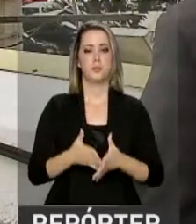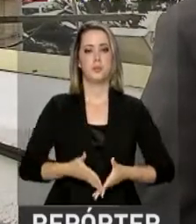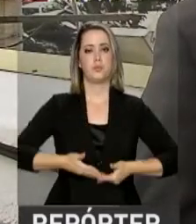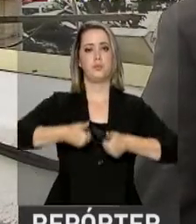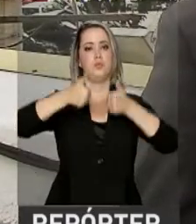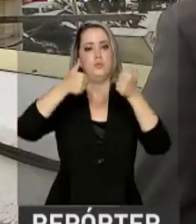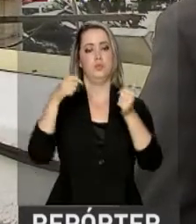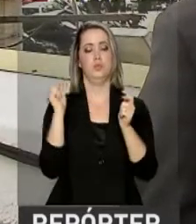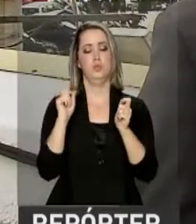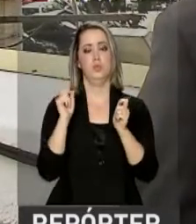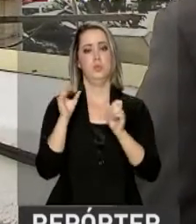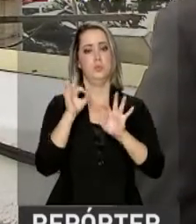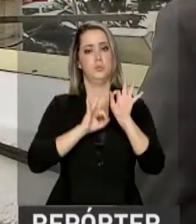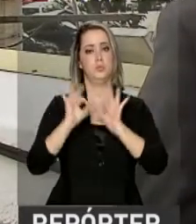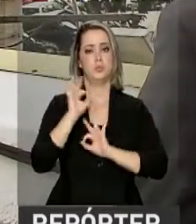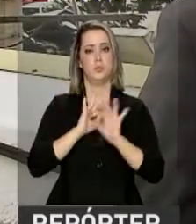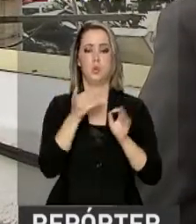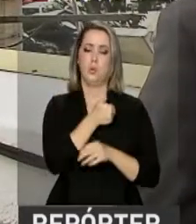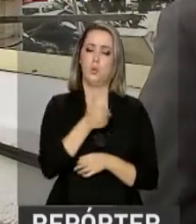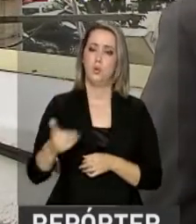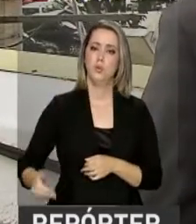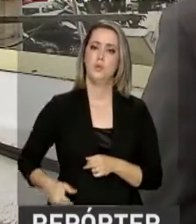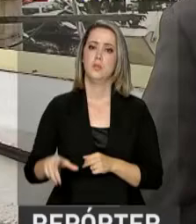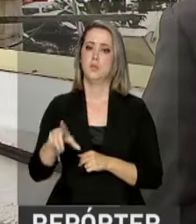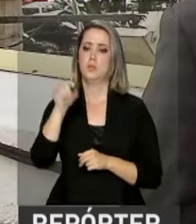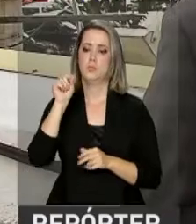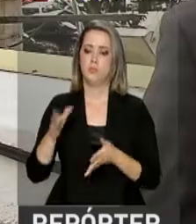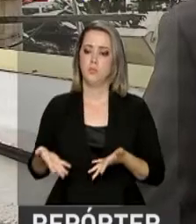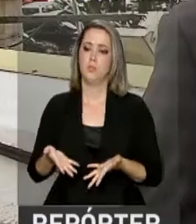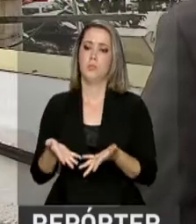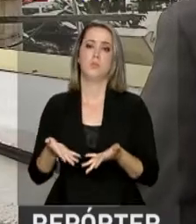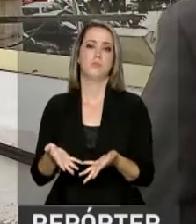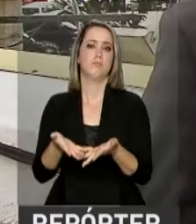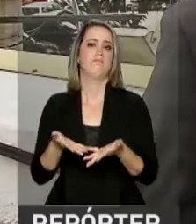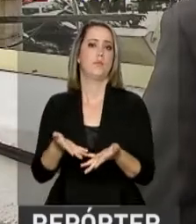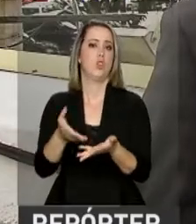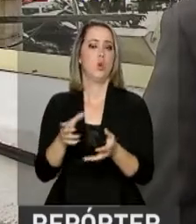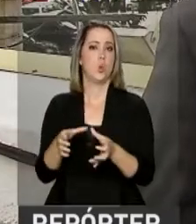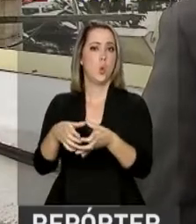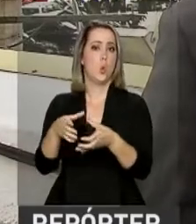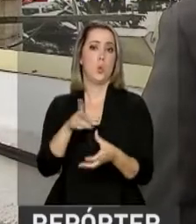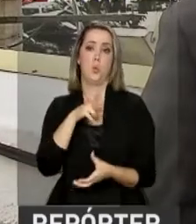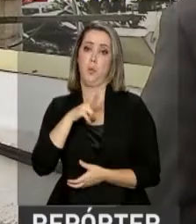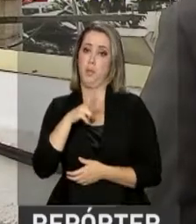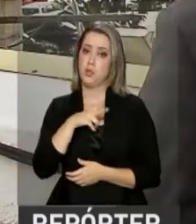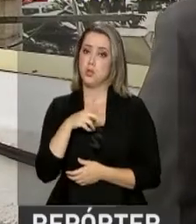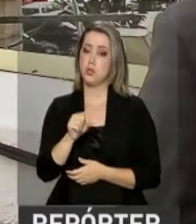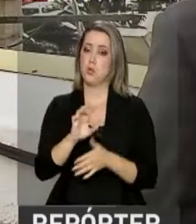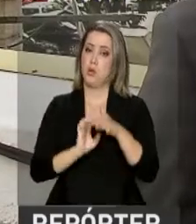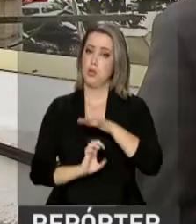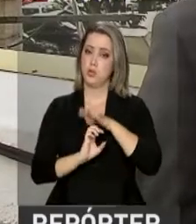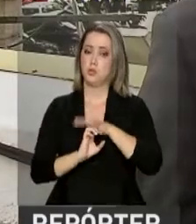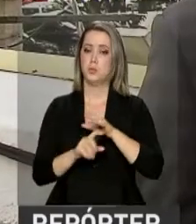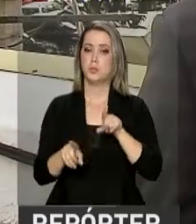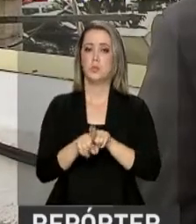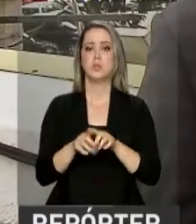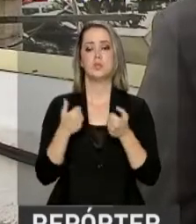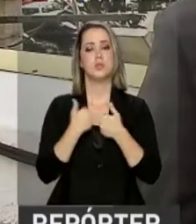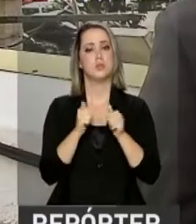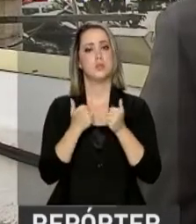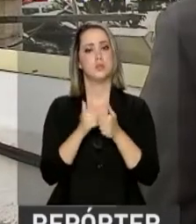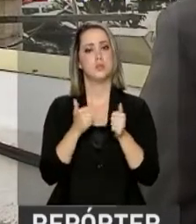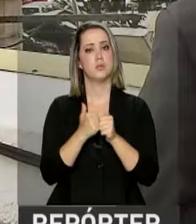ampliar a infraestrutura do país, o governo optou por incentivar a participação da iniciativa privada em projetos de